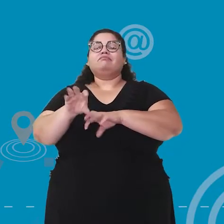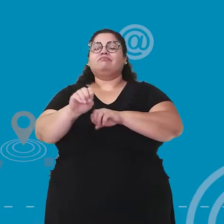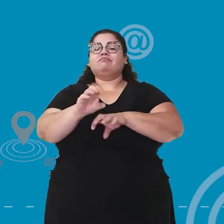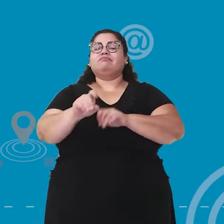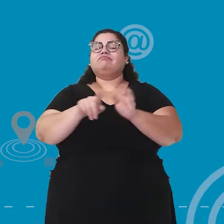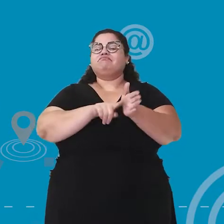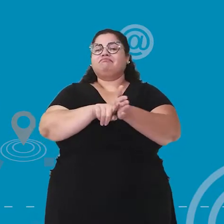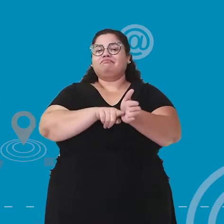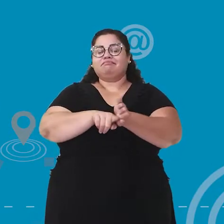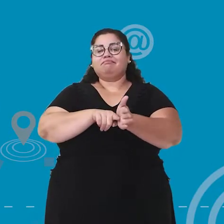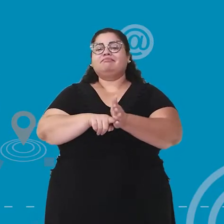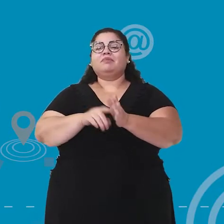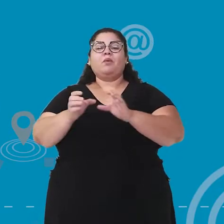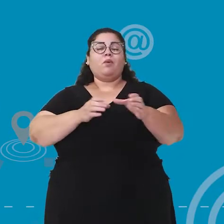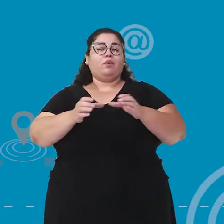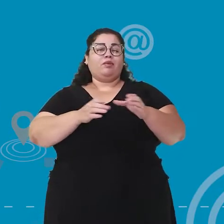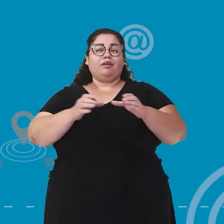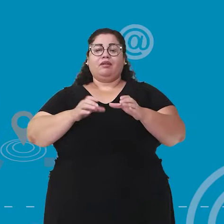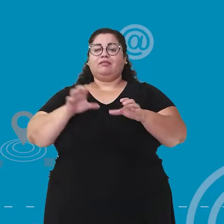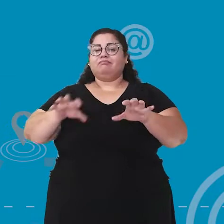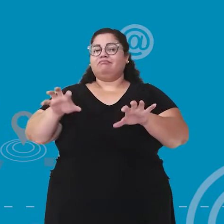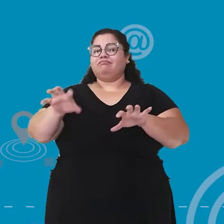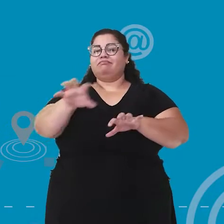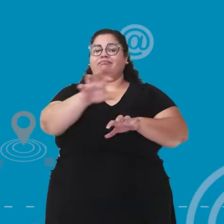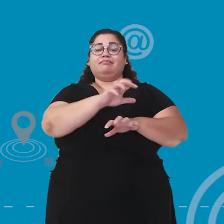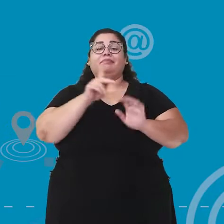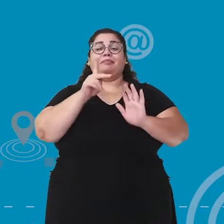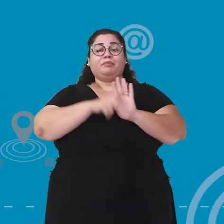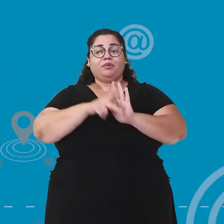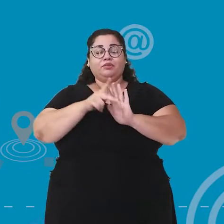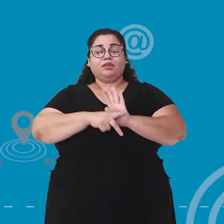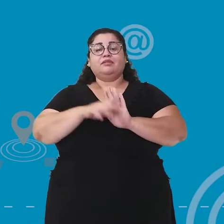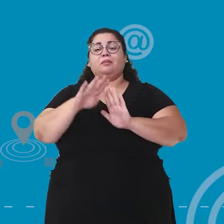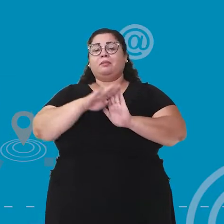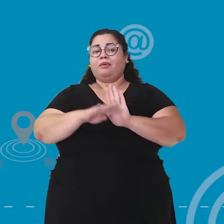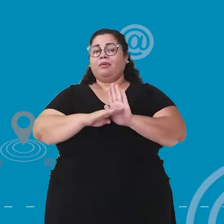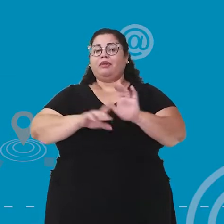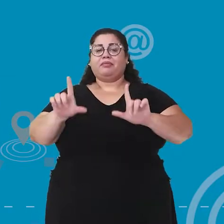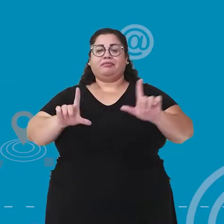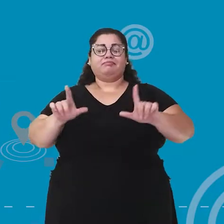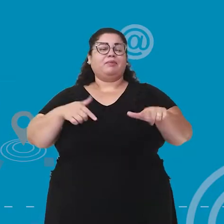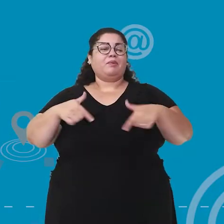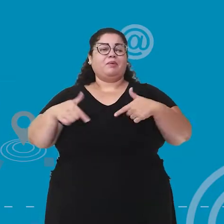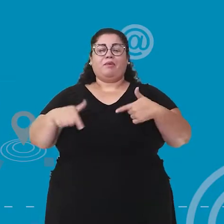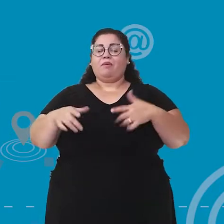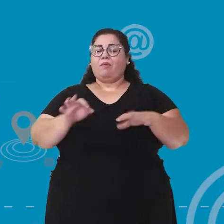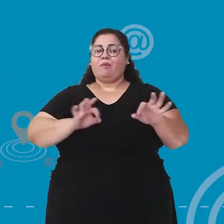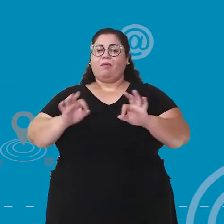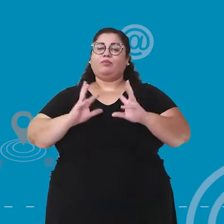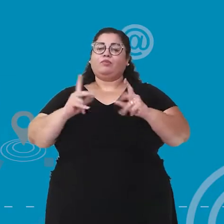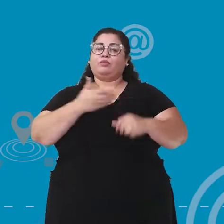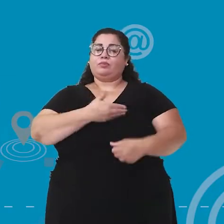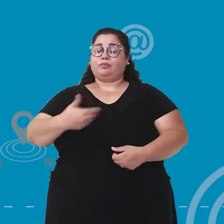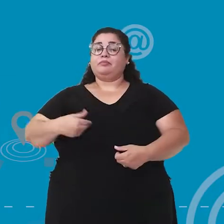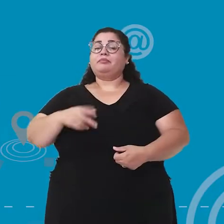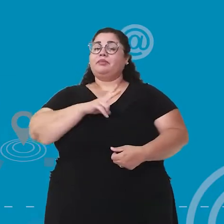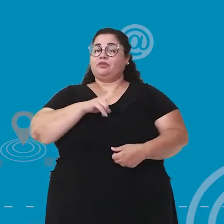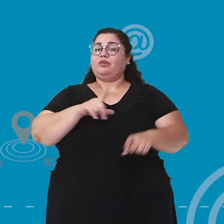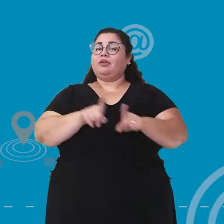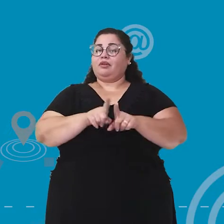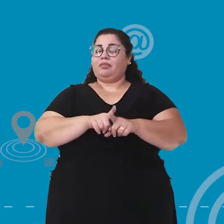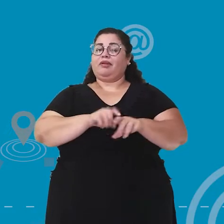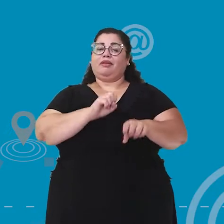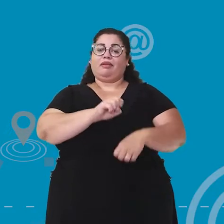formador, consultor e coordenador em projetos e programas de organizações públicas e